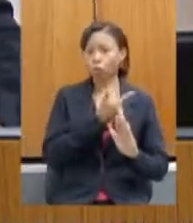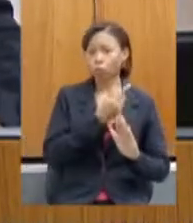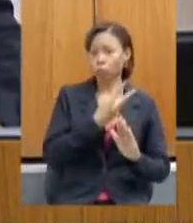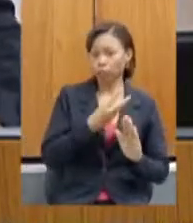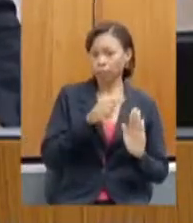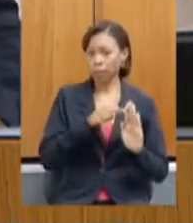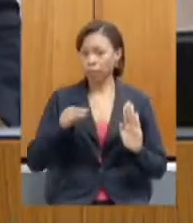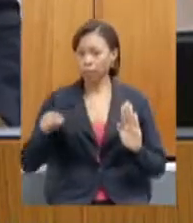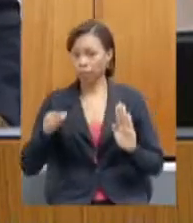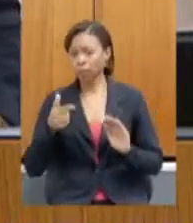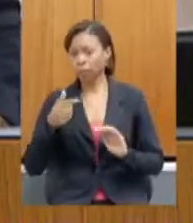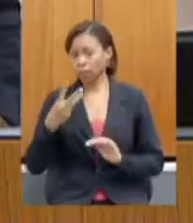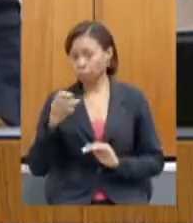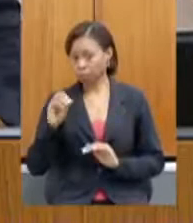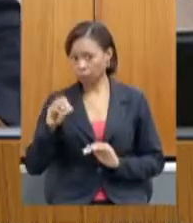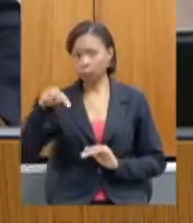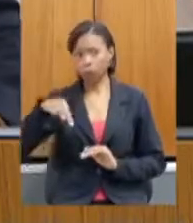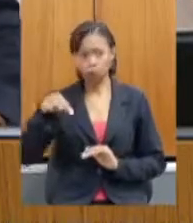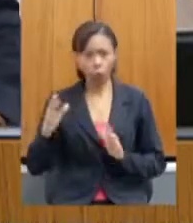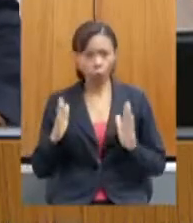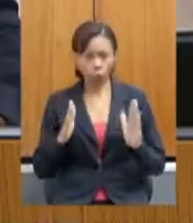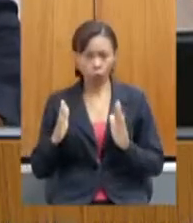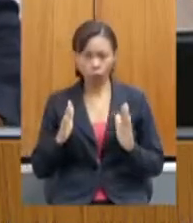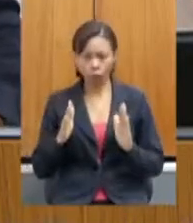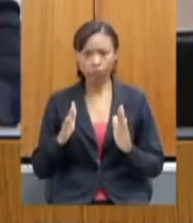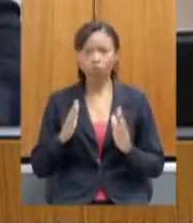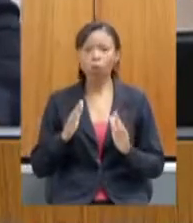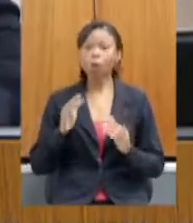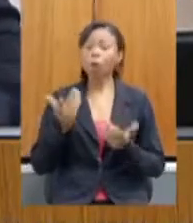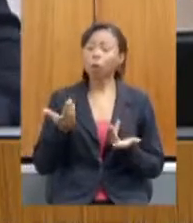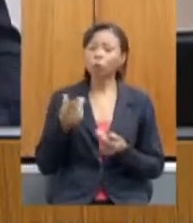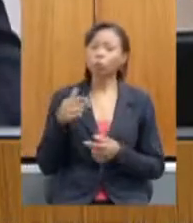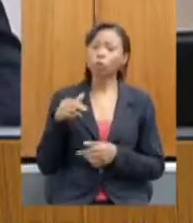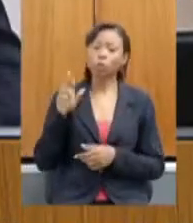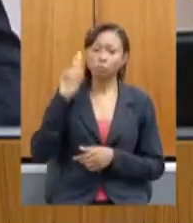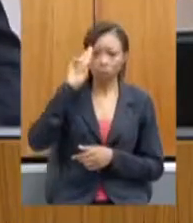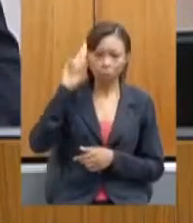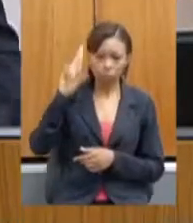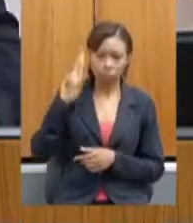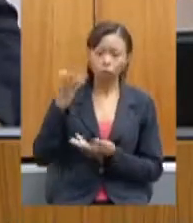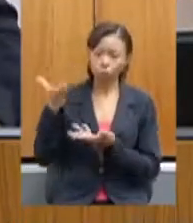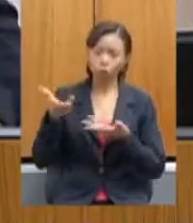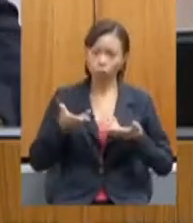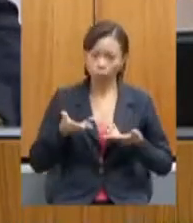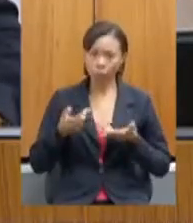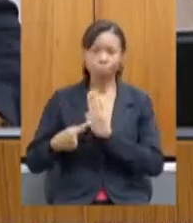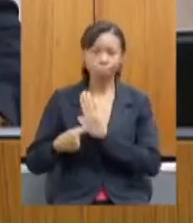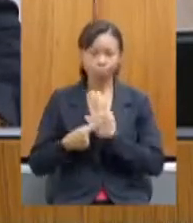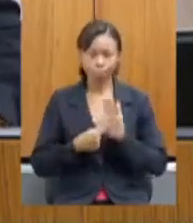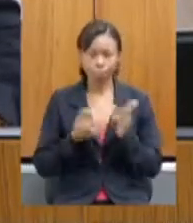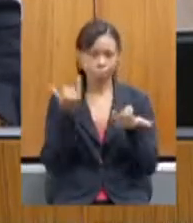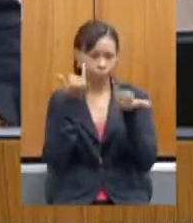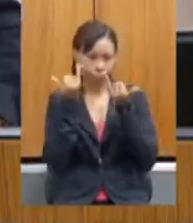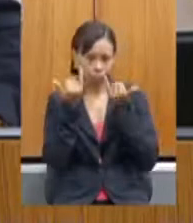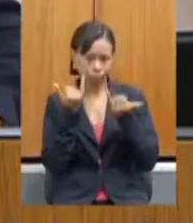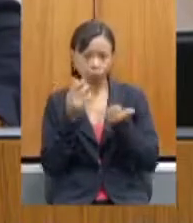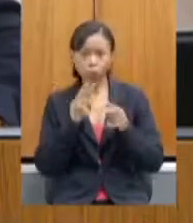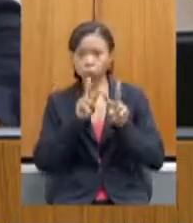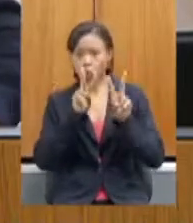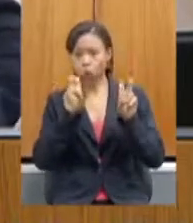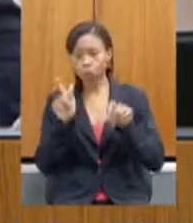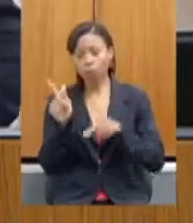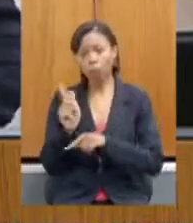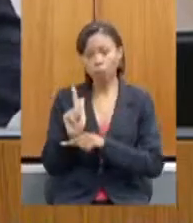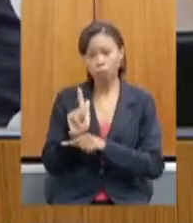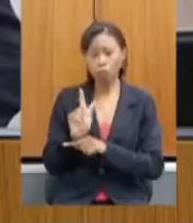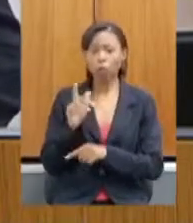de novembro, as autoridades convocadas informarão sobre a gestão das suas áreas em 2020, com destaque para